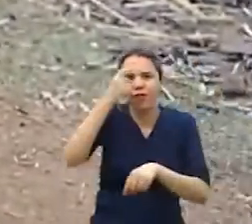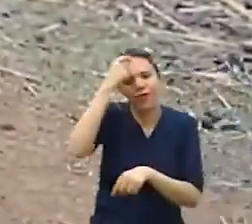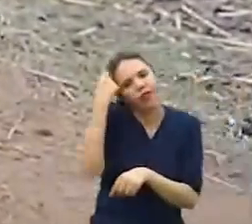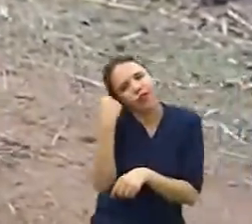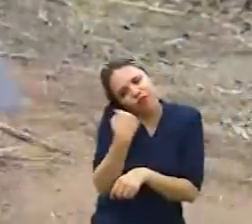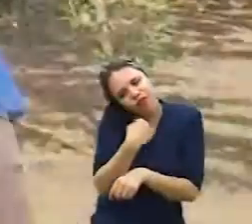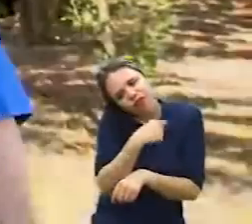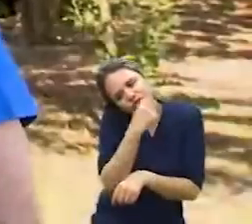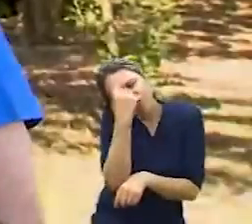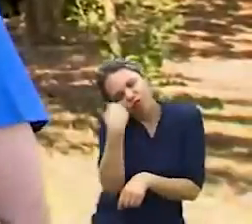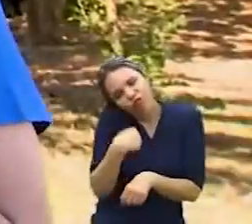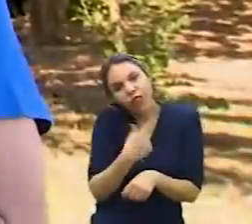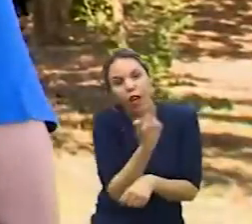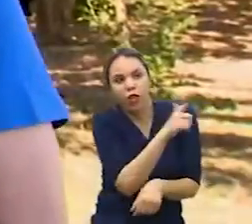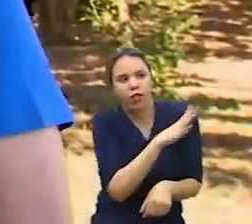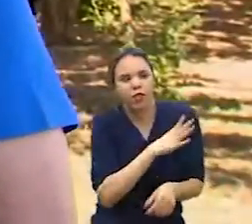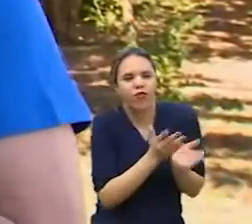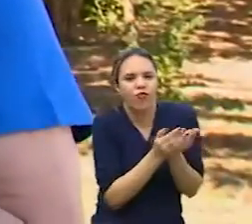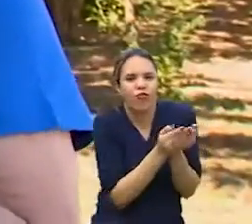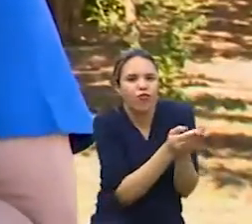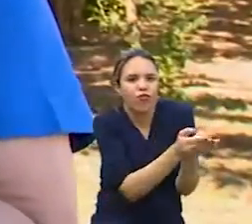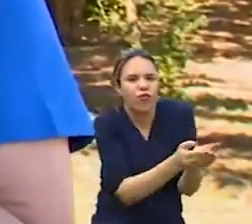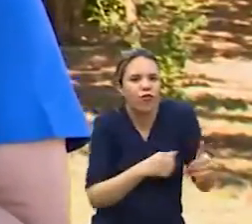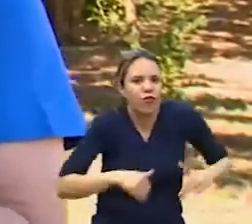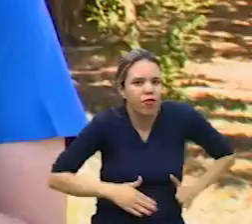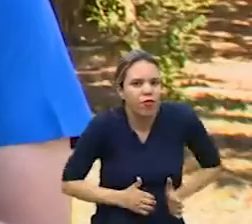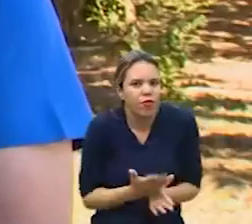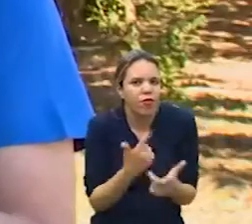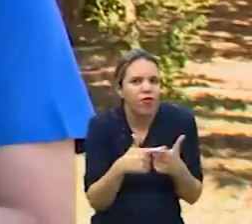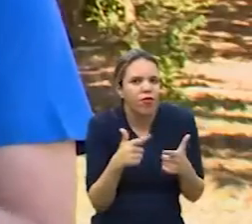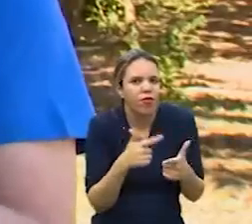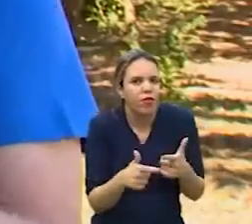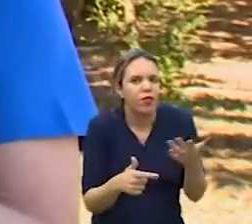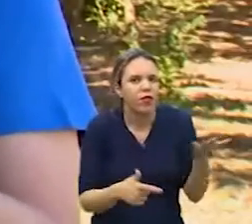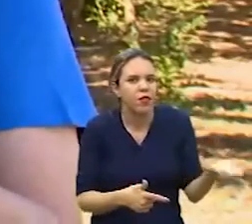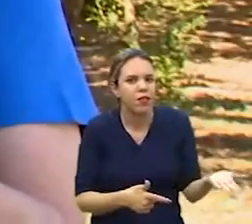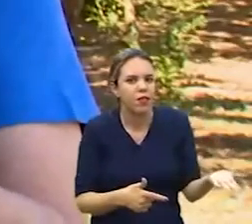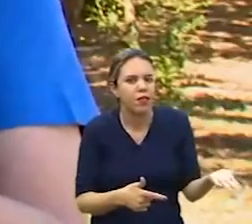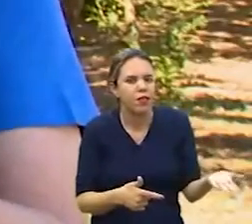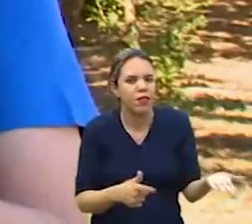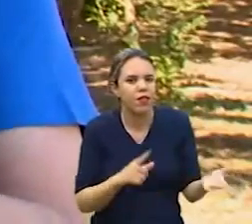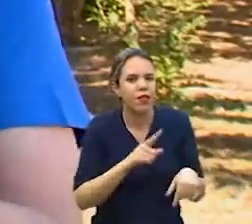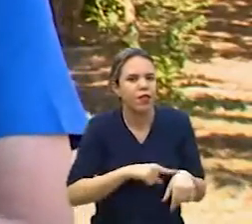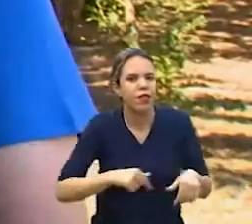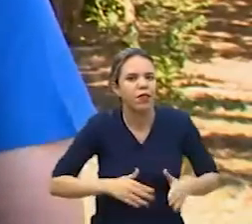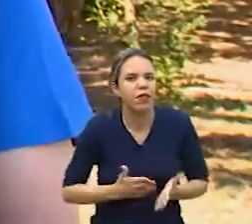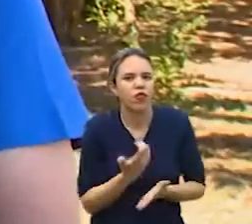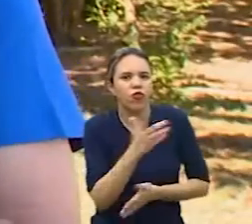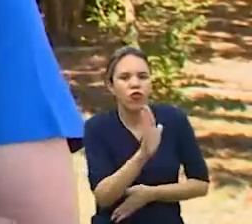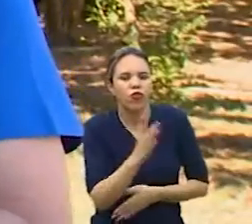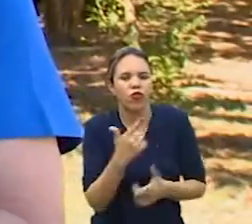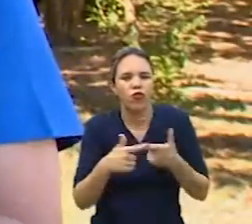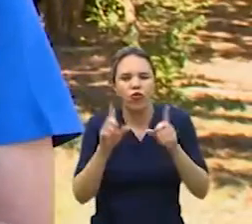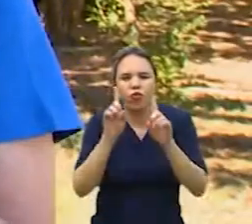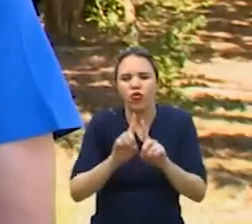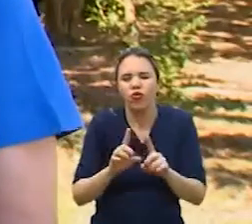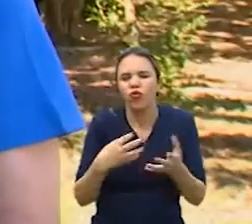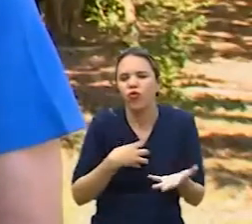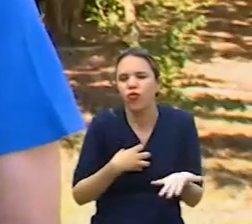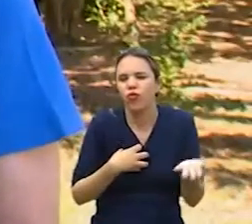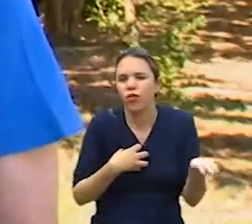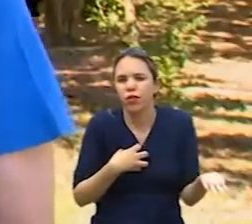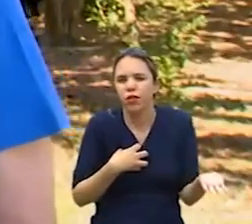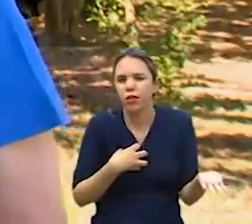deficiência na cabeça. E ela é de Mojimirim, só que ao nascer ela teve um problema no nascimento, ou ela já nasceu